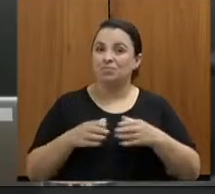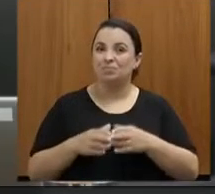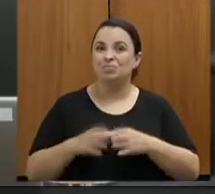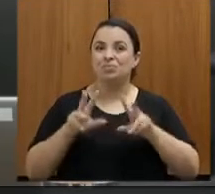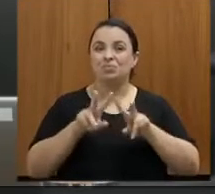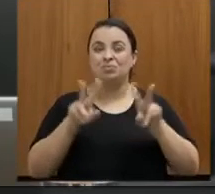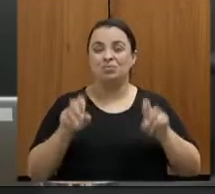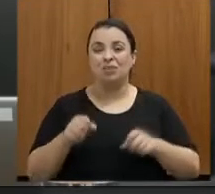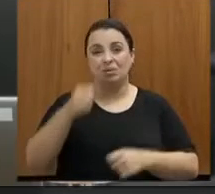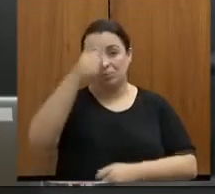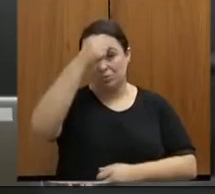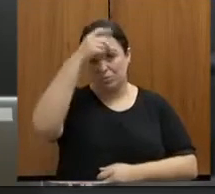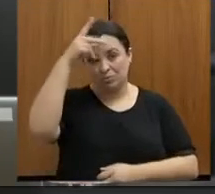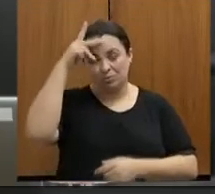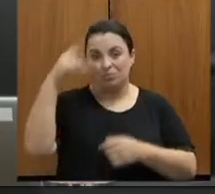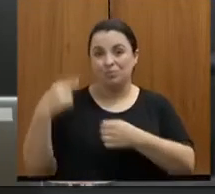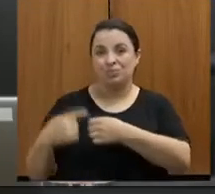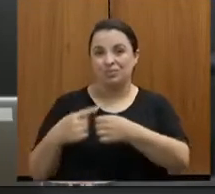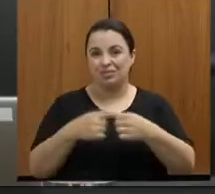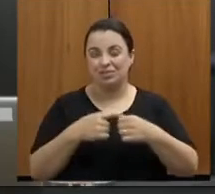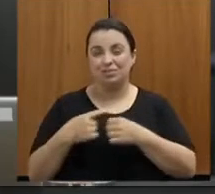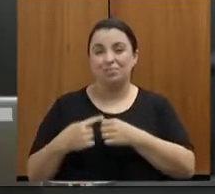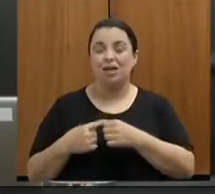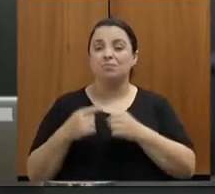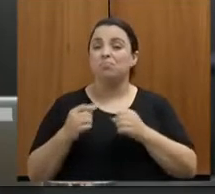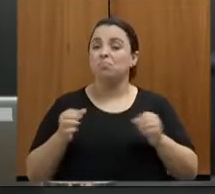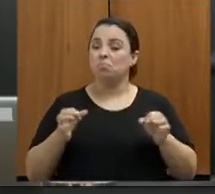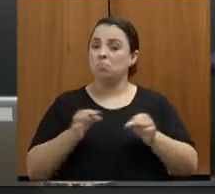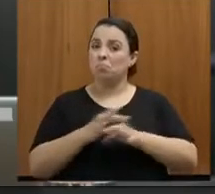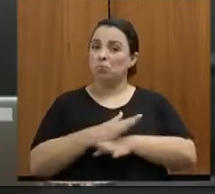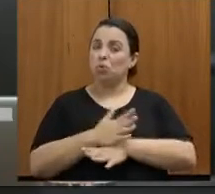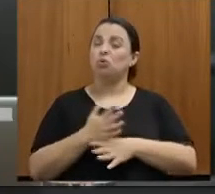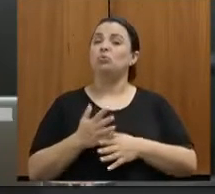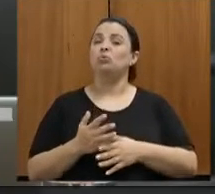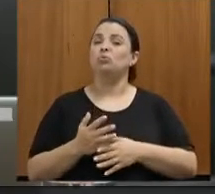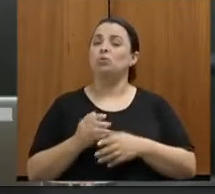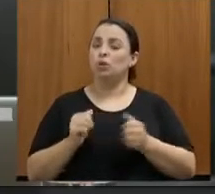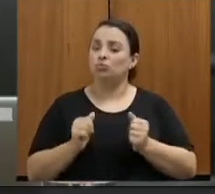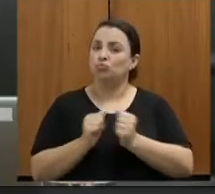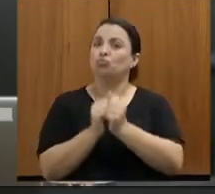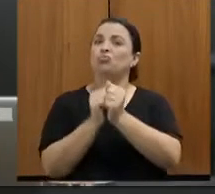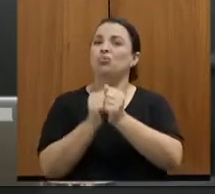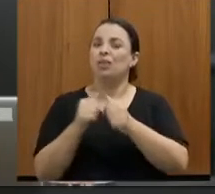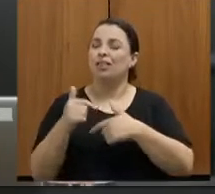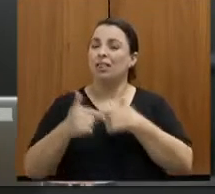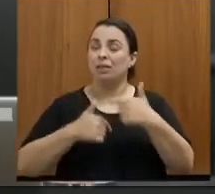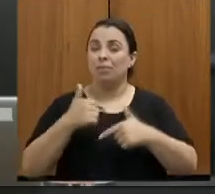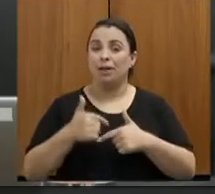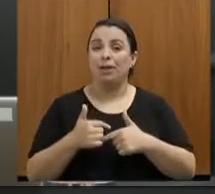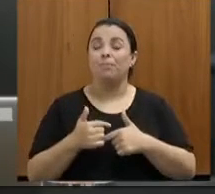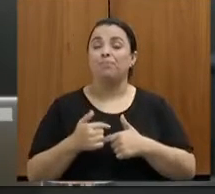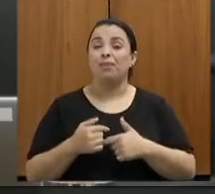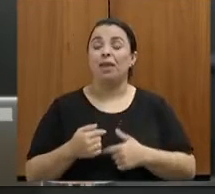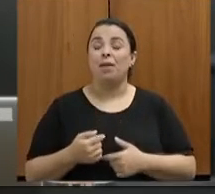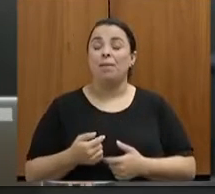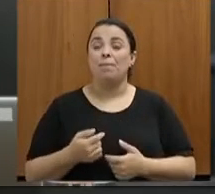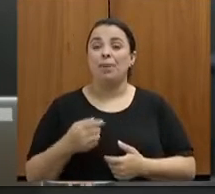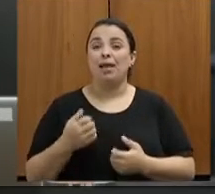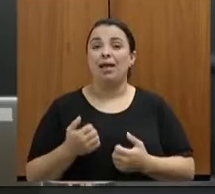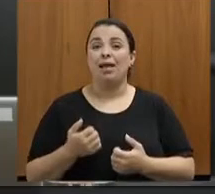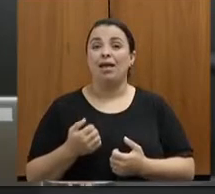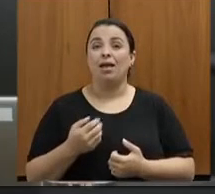Assuntos Municipais à disposição, e teremos aí condições de poder